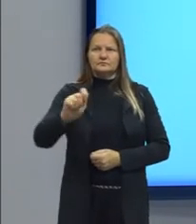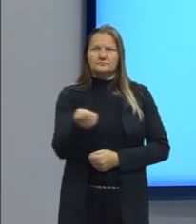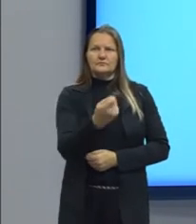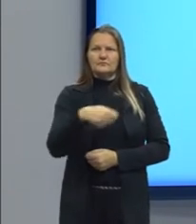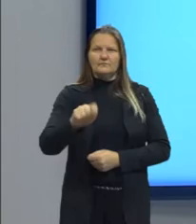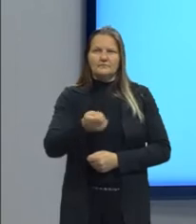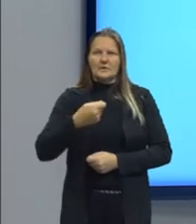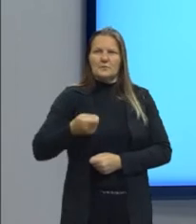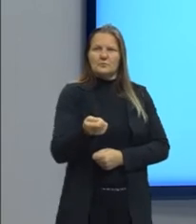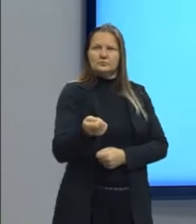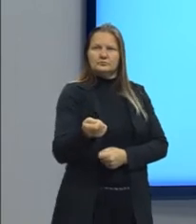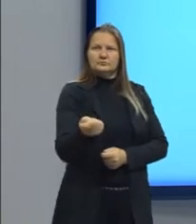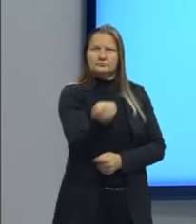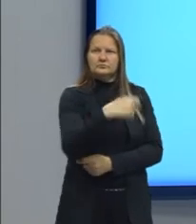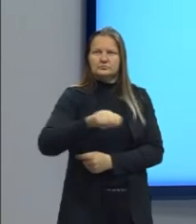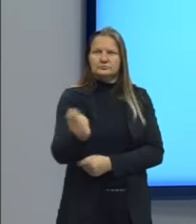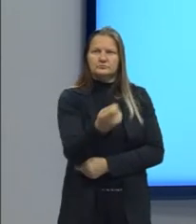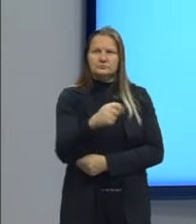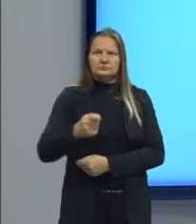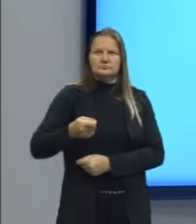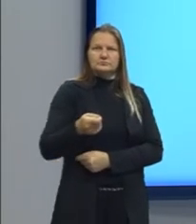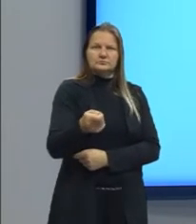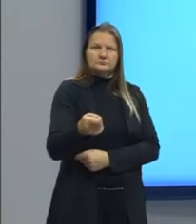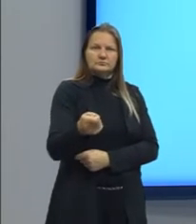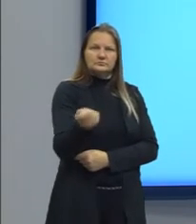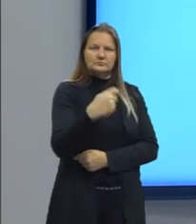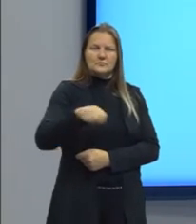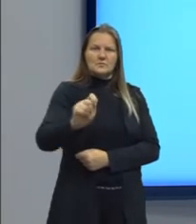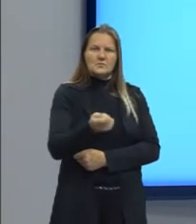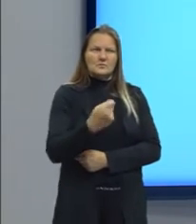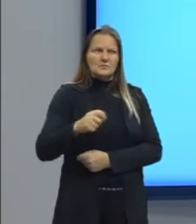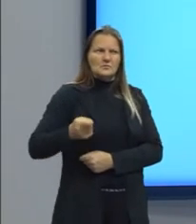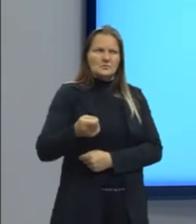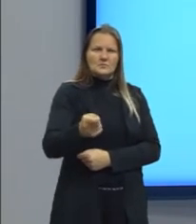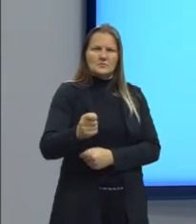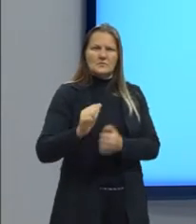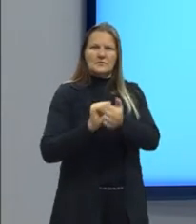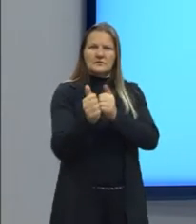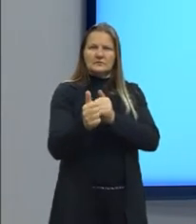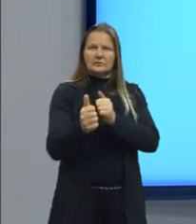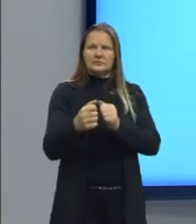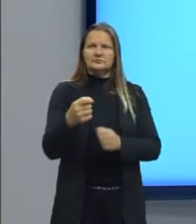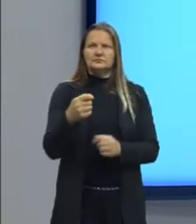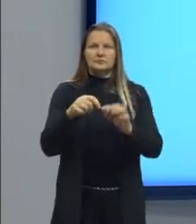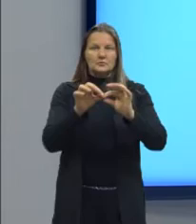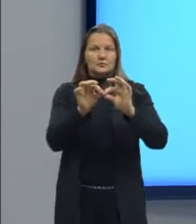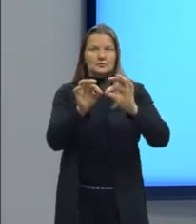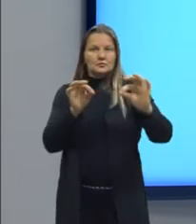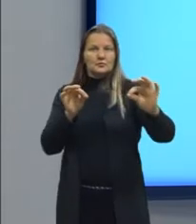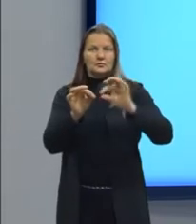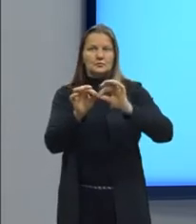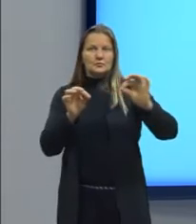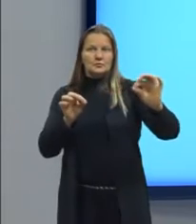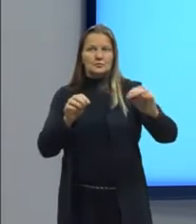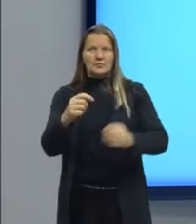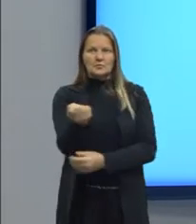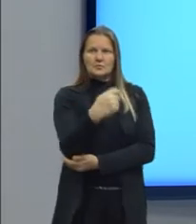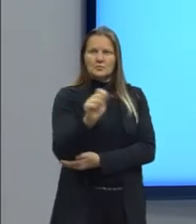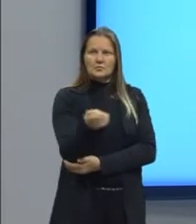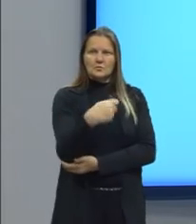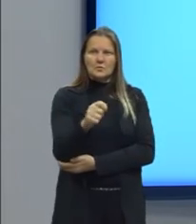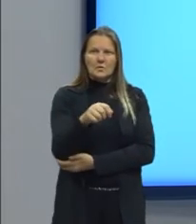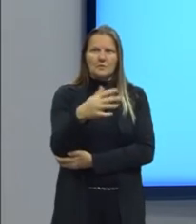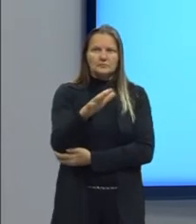esgrima né enfim nesse esse tipo de esporte ele é tipo uma haste né metálica e ele chega a